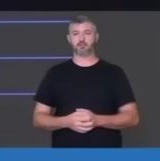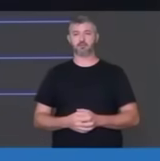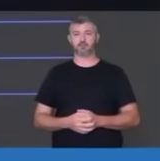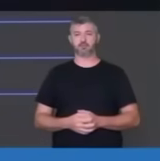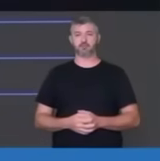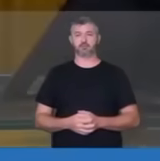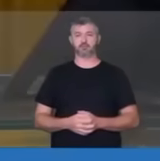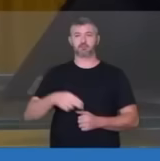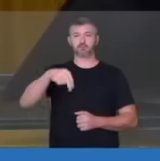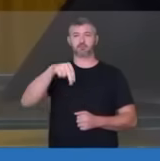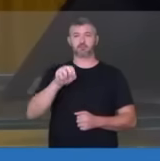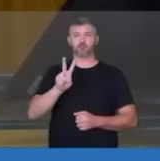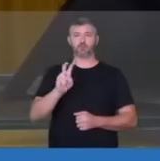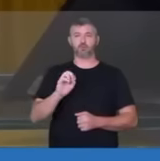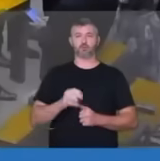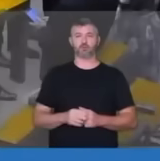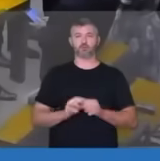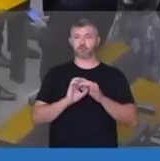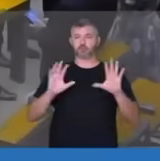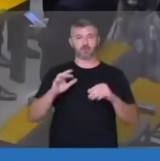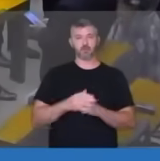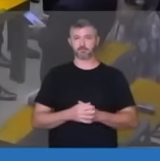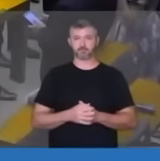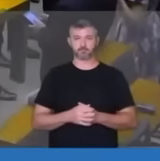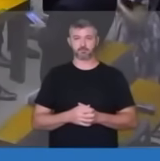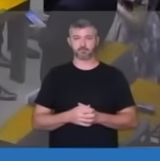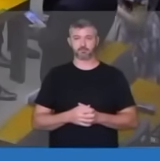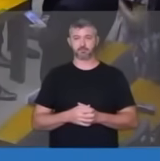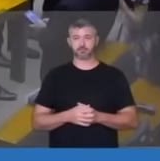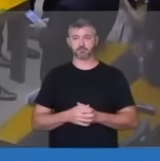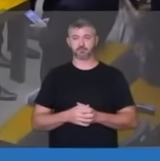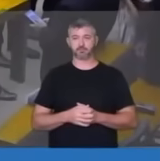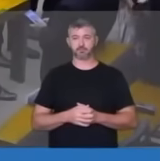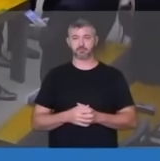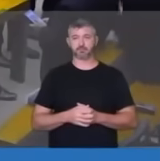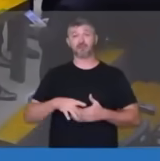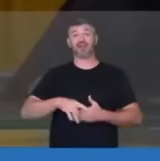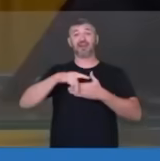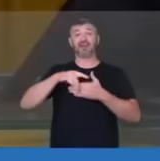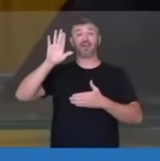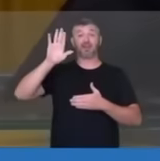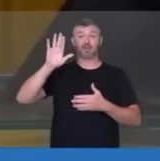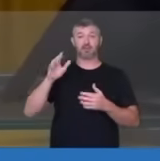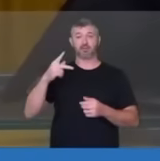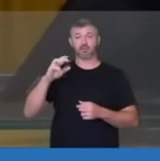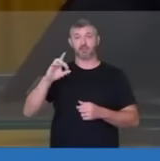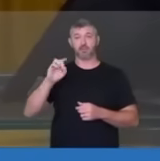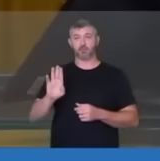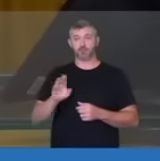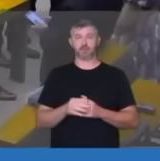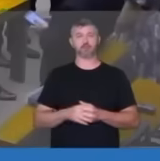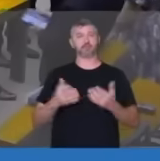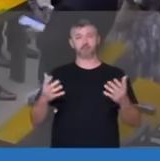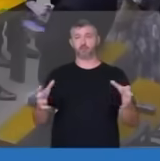Como orienta o Novo? Novo libera, presidente. Quais líderes querem fazer orientação? PCdoB, deputado. Presidente, o PCdoB,